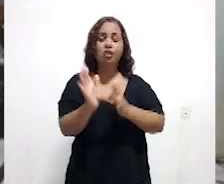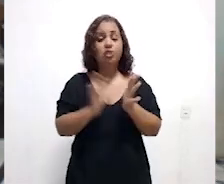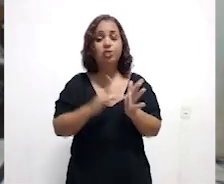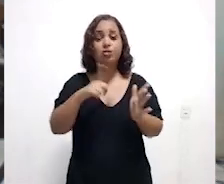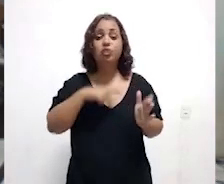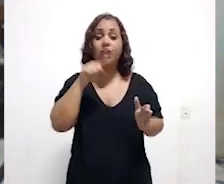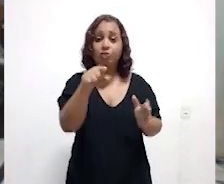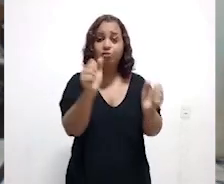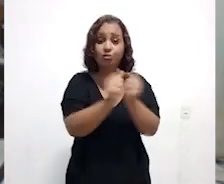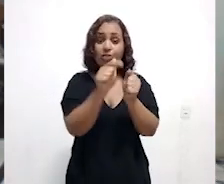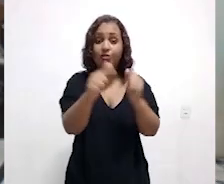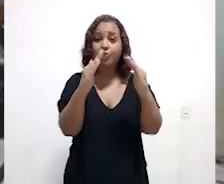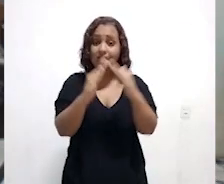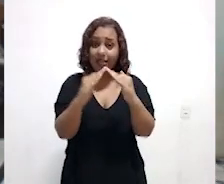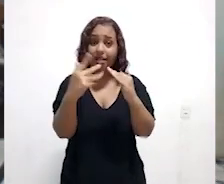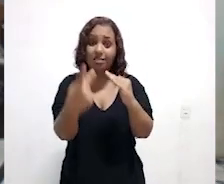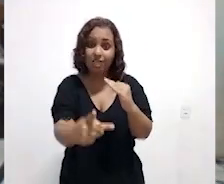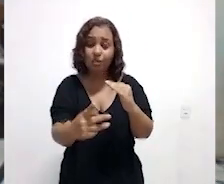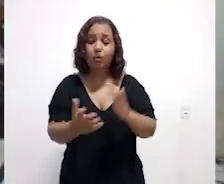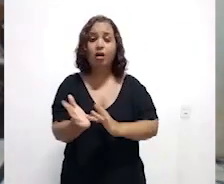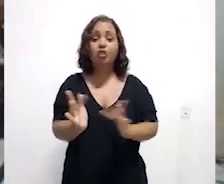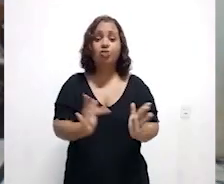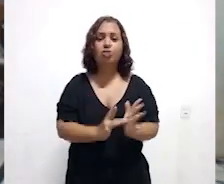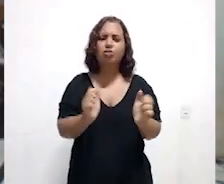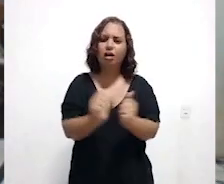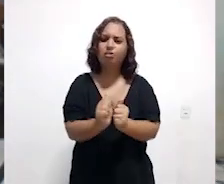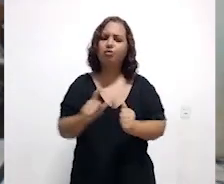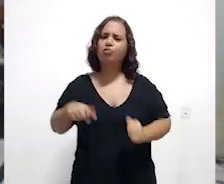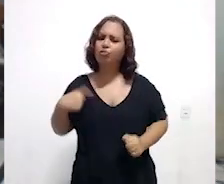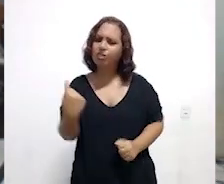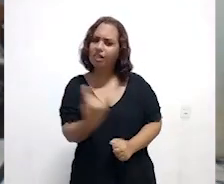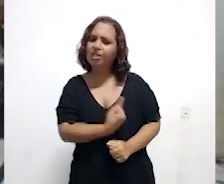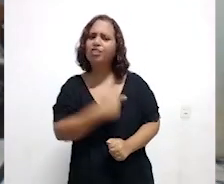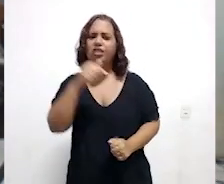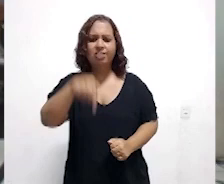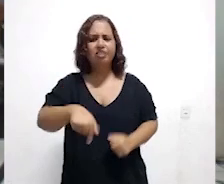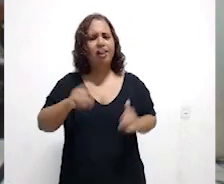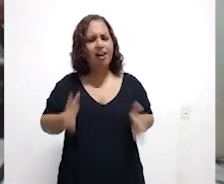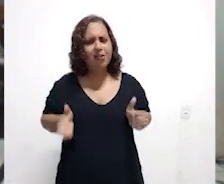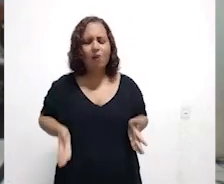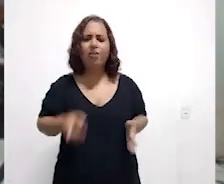casa. Jesus está conosco agora. Jesus está com você aí agora.